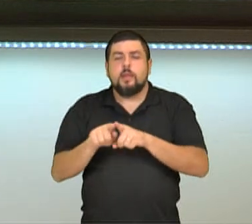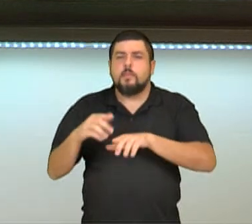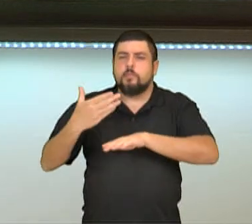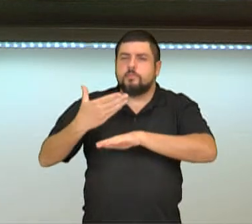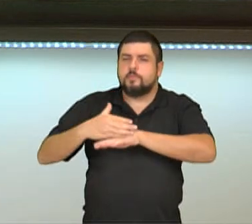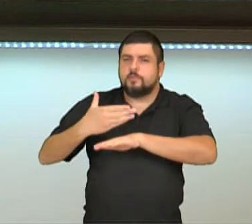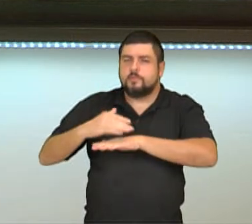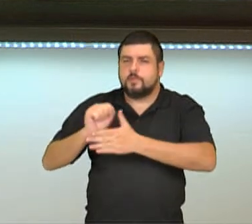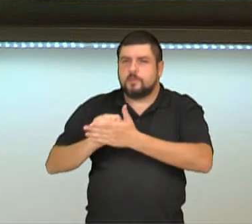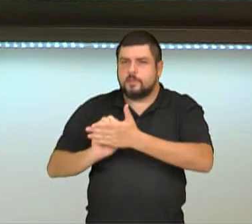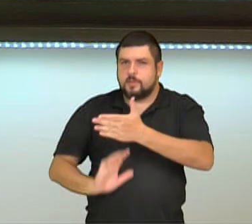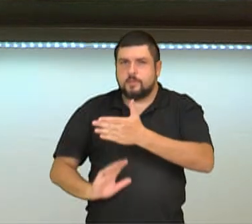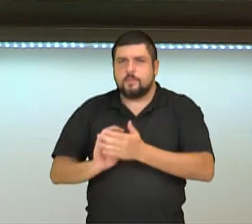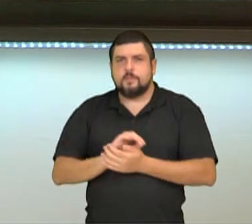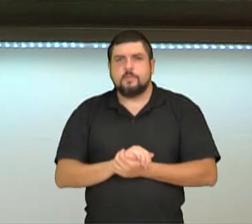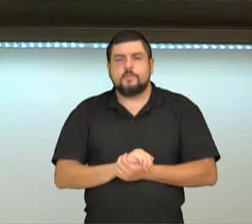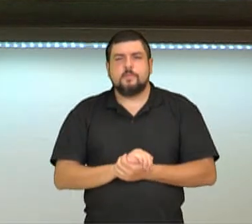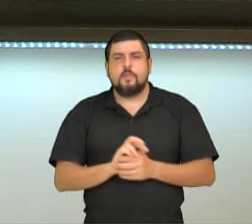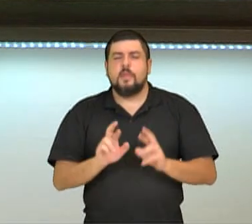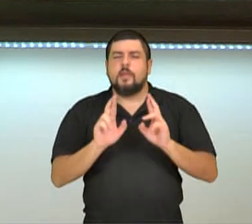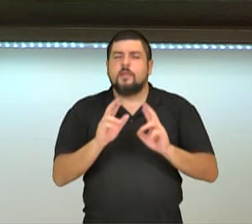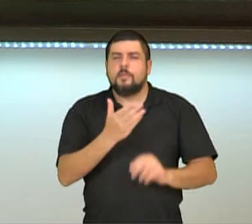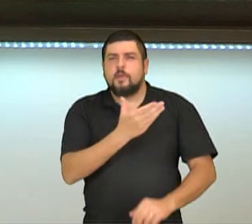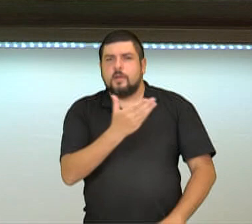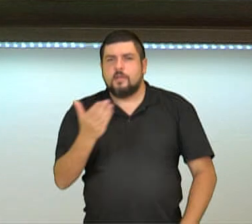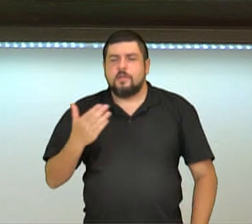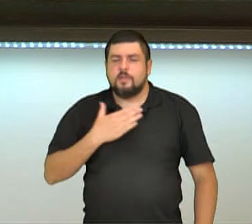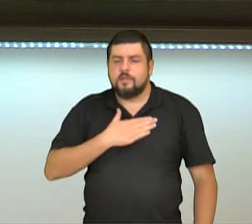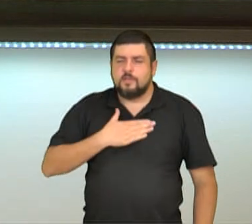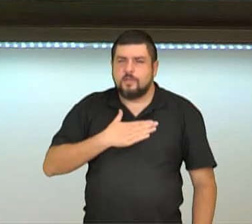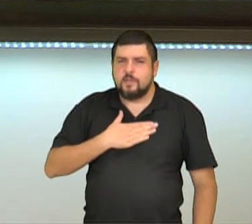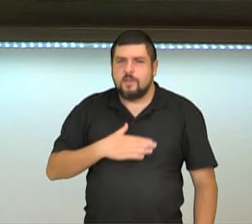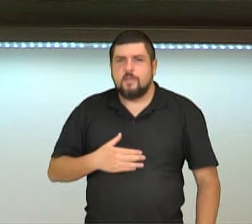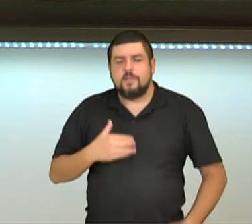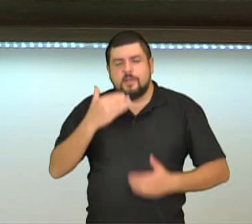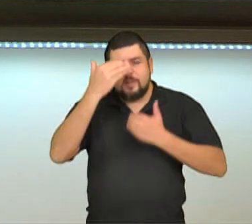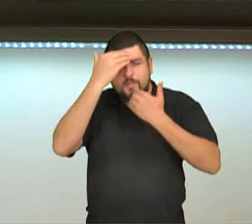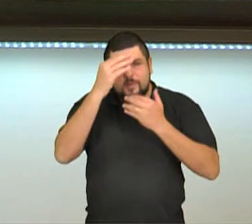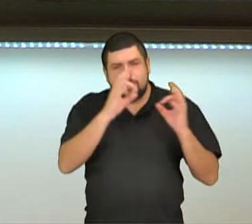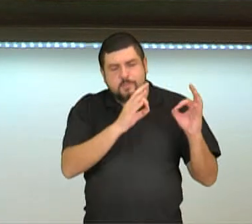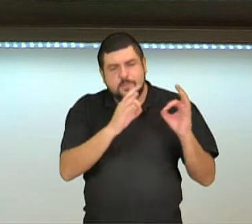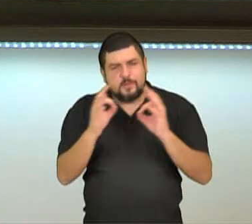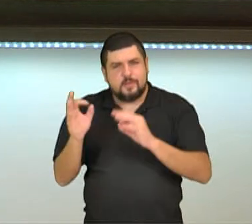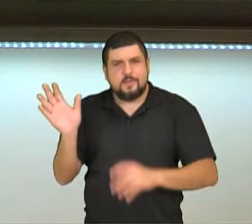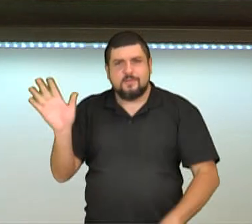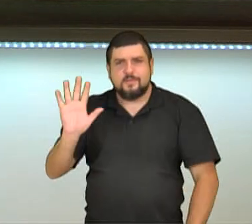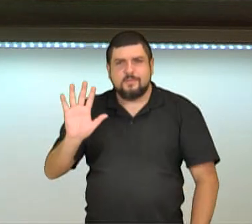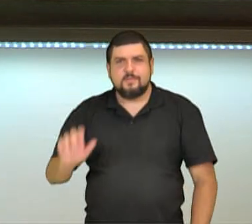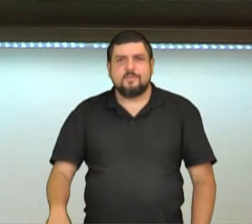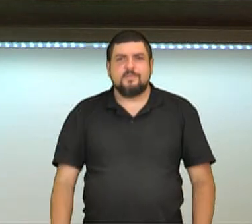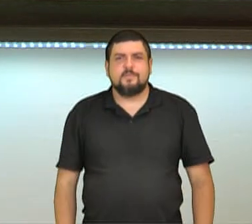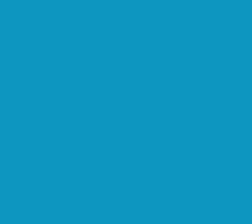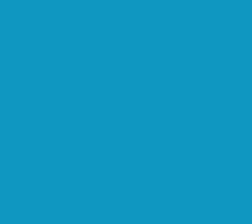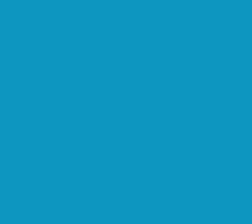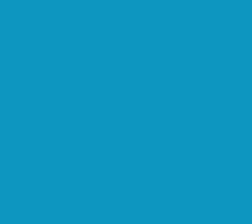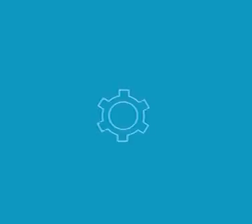conhecimento com atividades. Espero que vocês tenham gostado. Obrigada pela atenção e até breve.